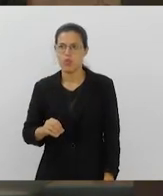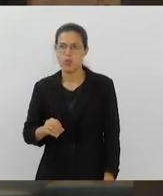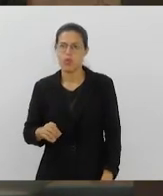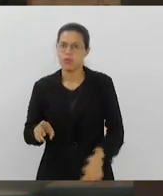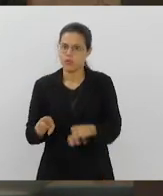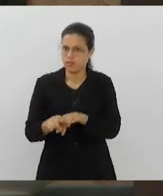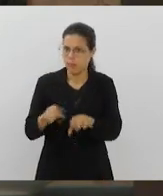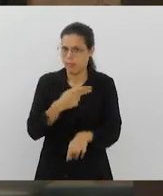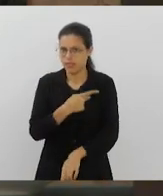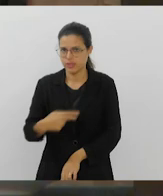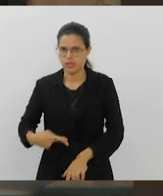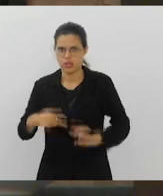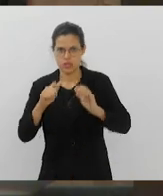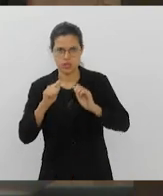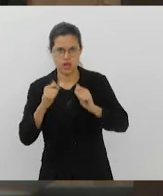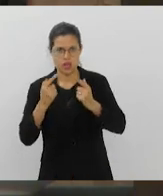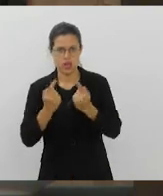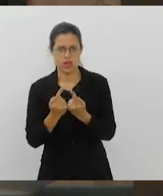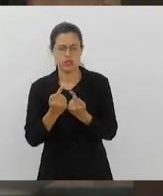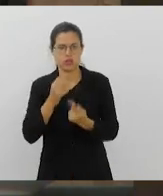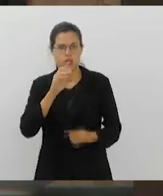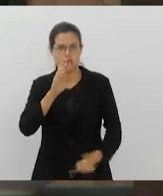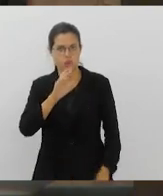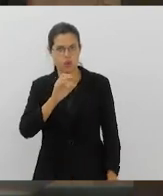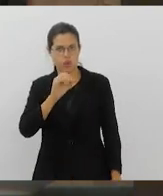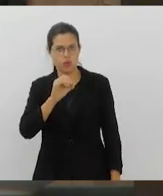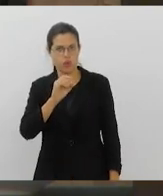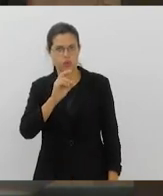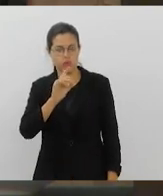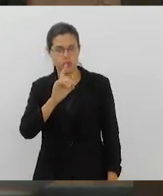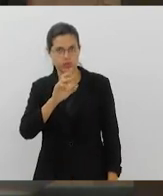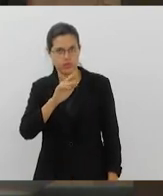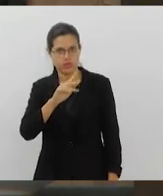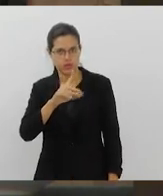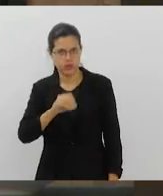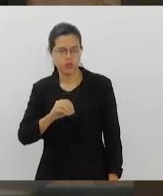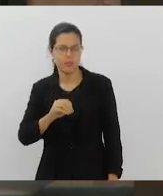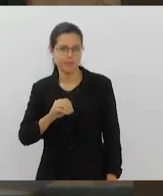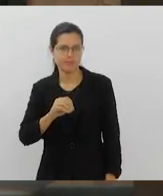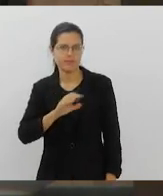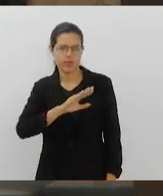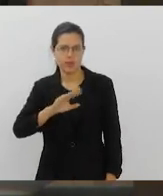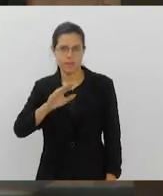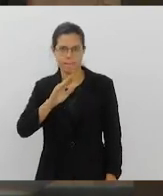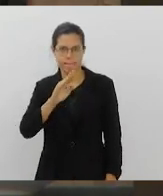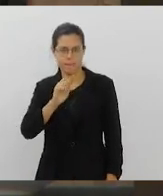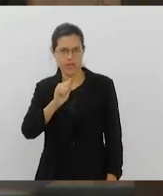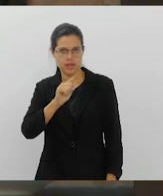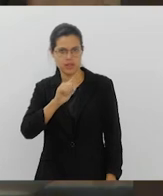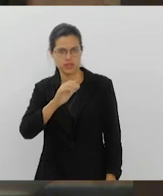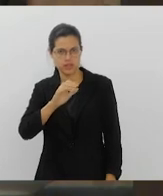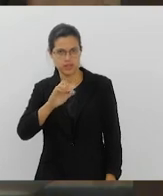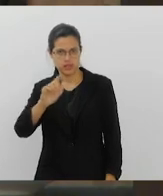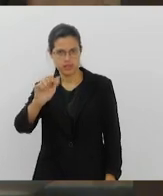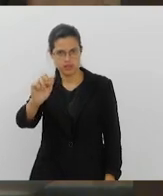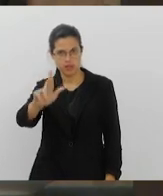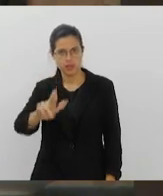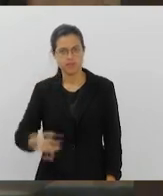Bacelar. E é muita honra para mim poder estar aqui com vocês